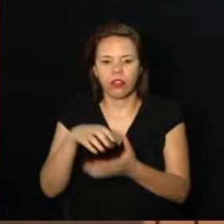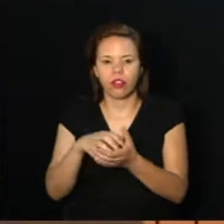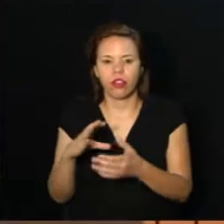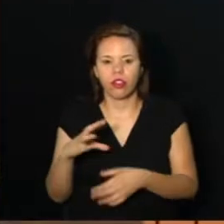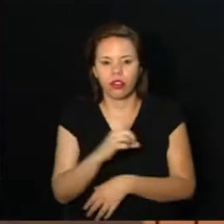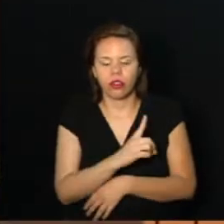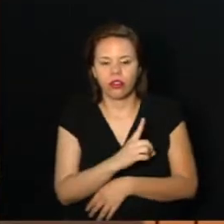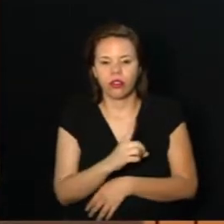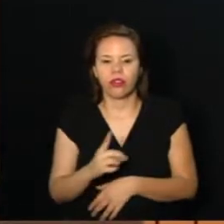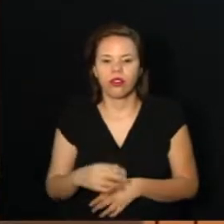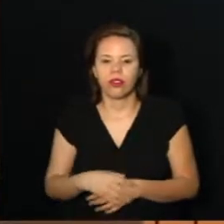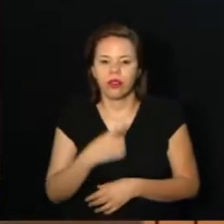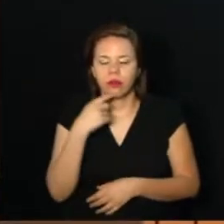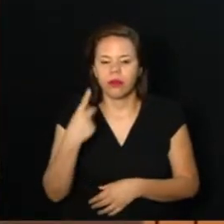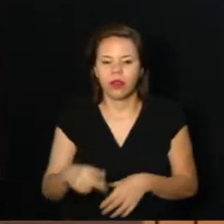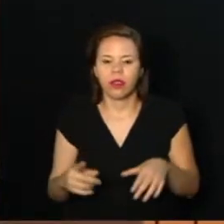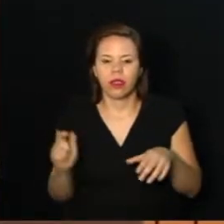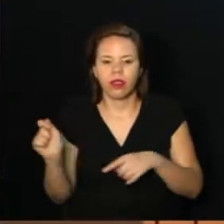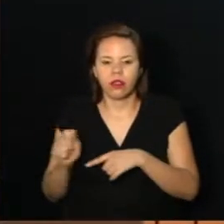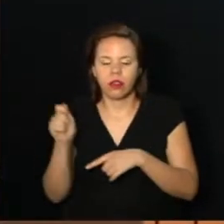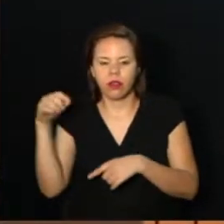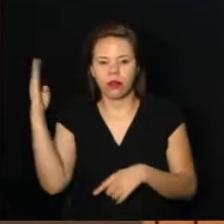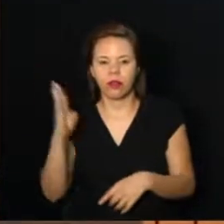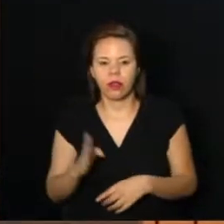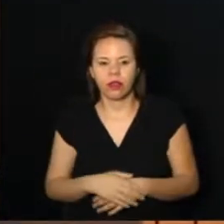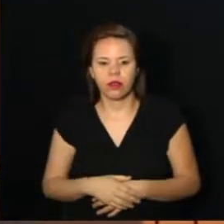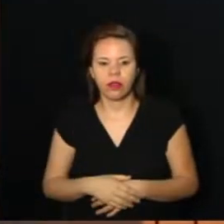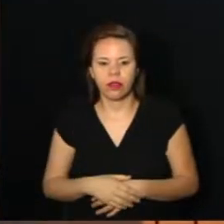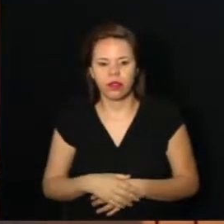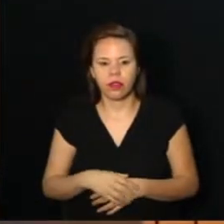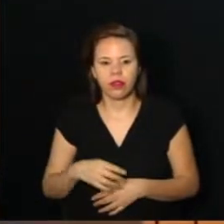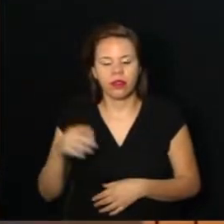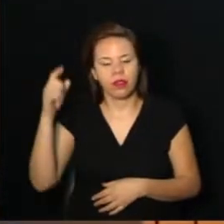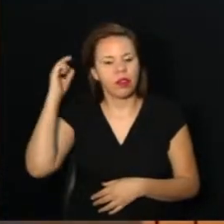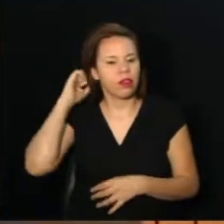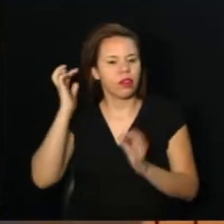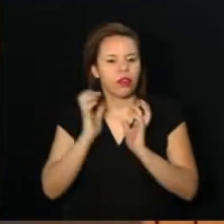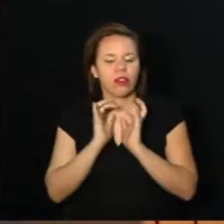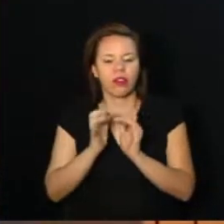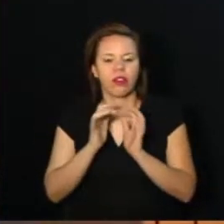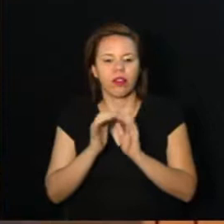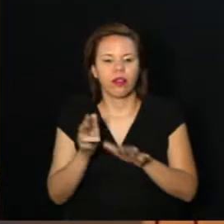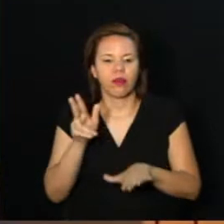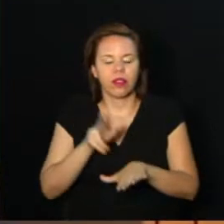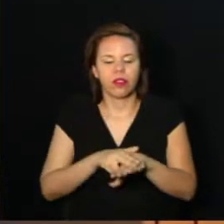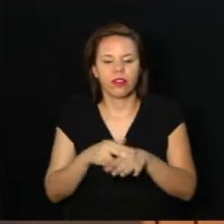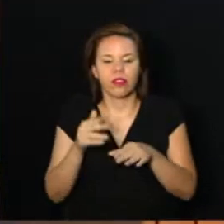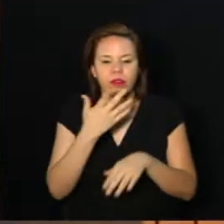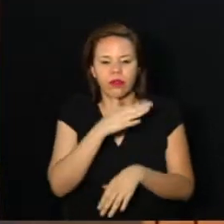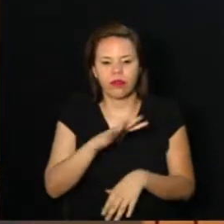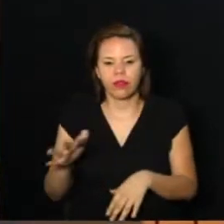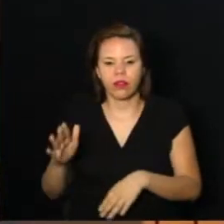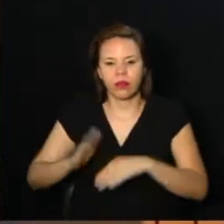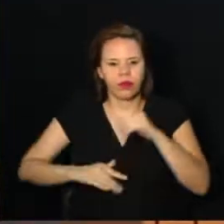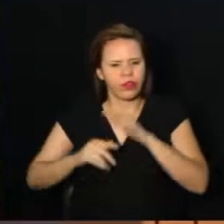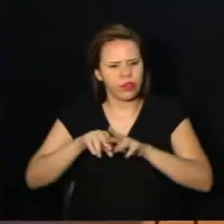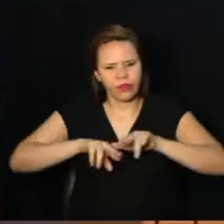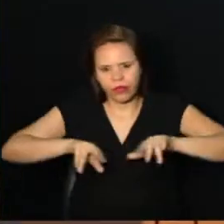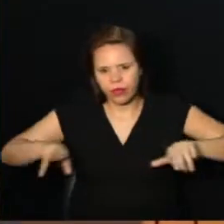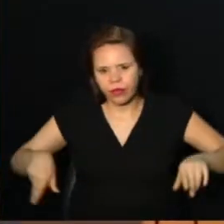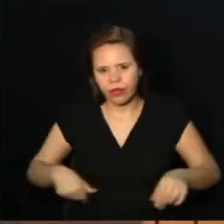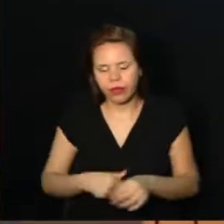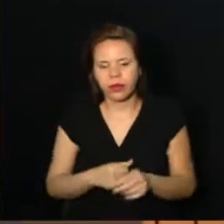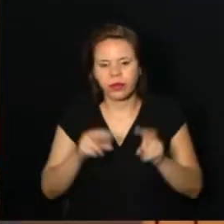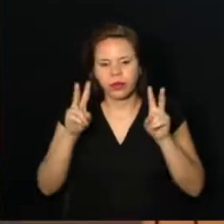Campinas. A ABNEP é a Associação Brasileira de Neurologia, Psiquiatria Infantil e Profissões Afins. E,